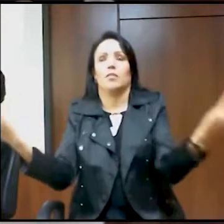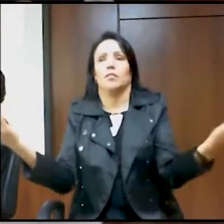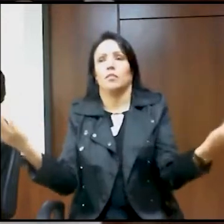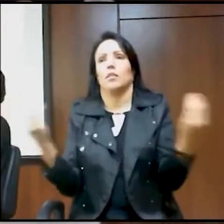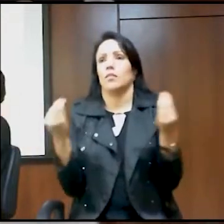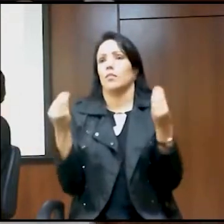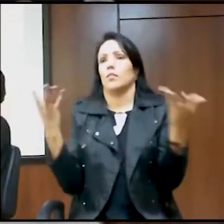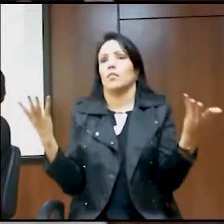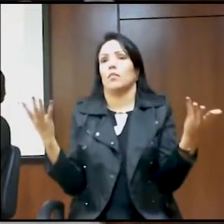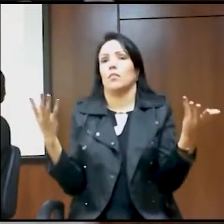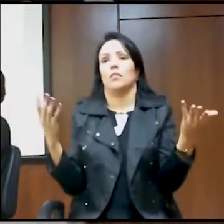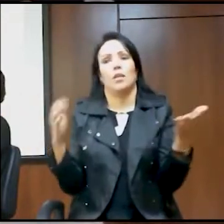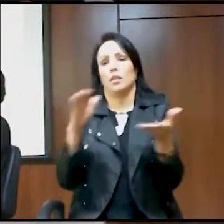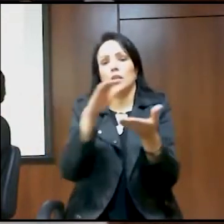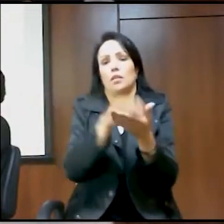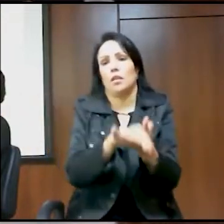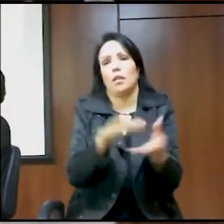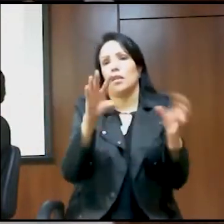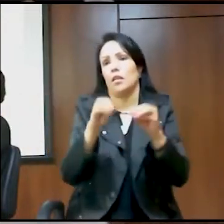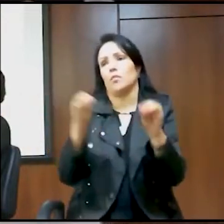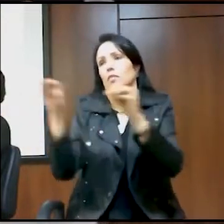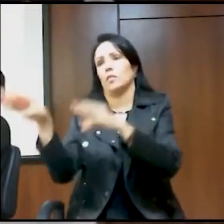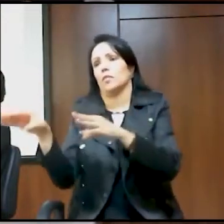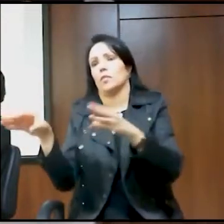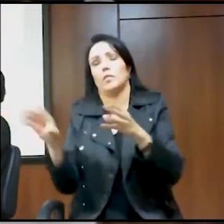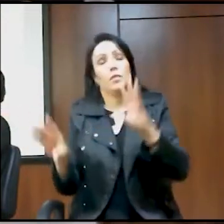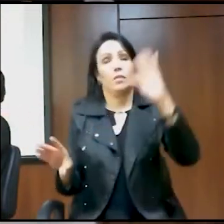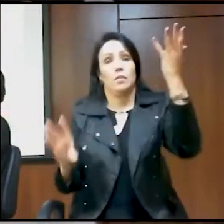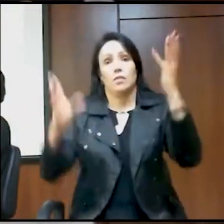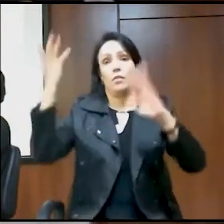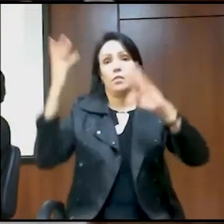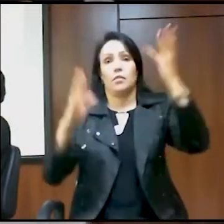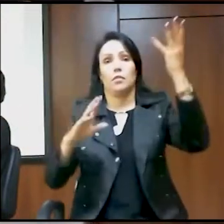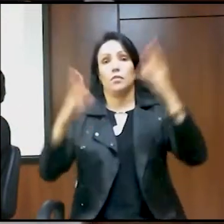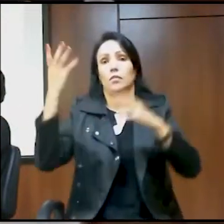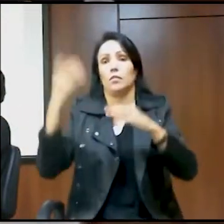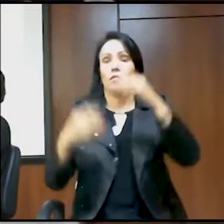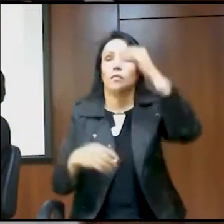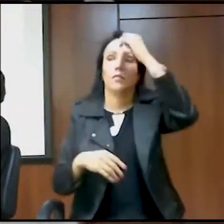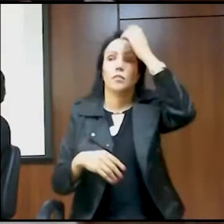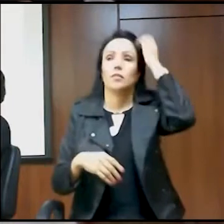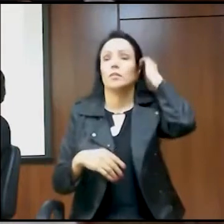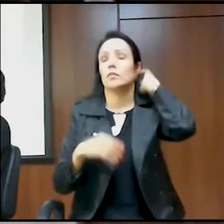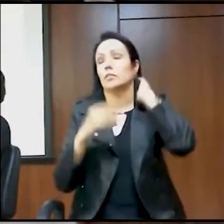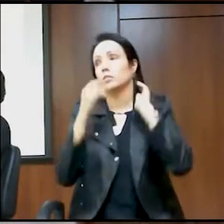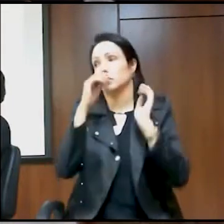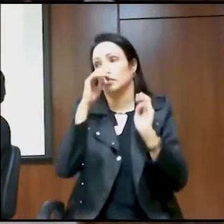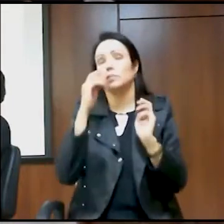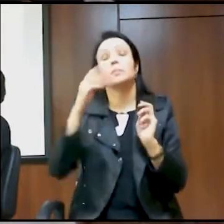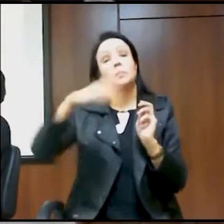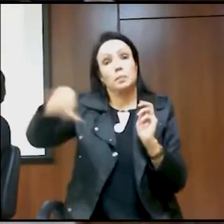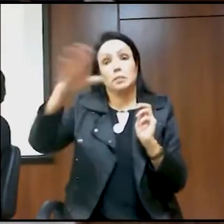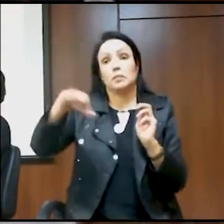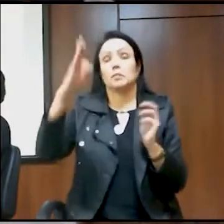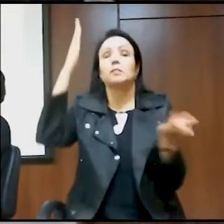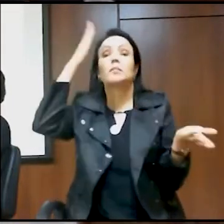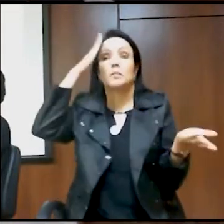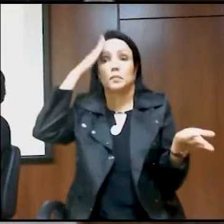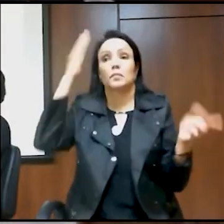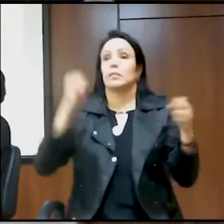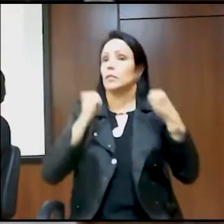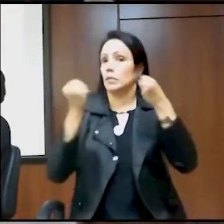pessoas casaram, mudou a unidade habitacional, e isso acontece, né? Eu posso falar aqui, e vocês sabem, quem atua aqui na luta